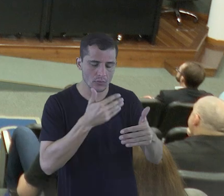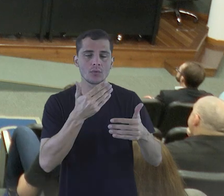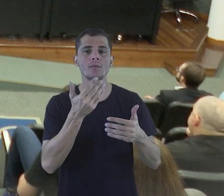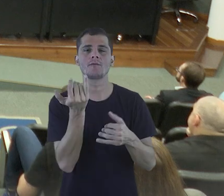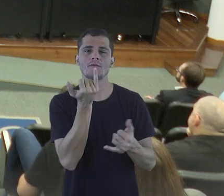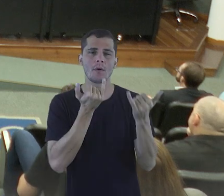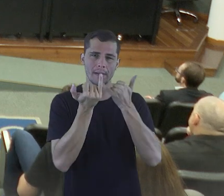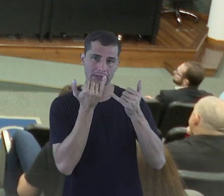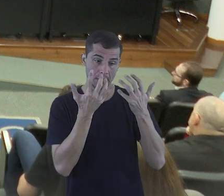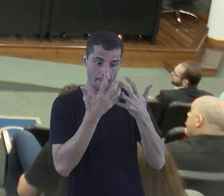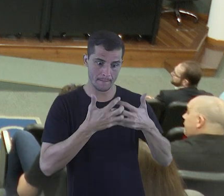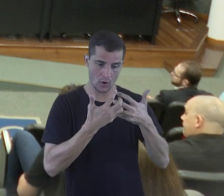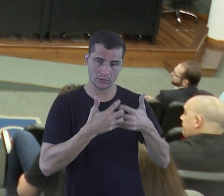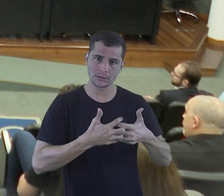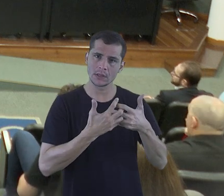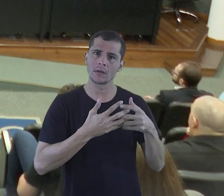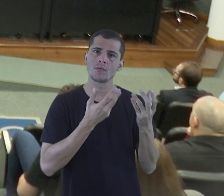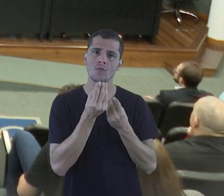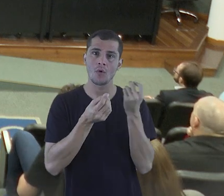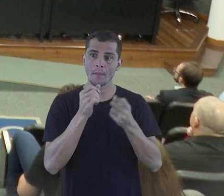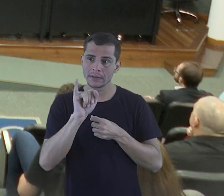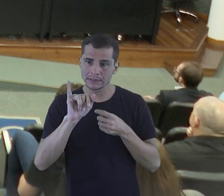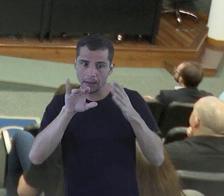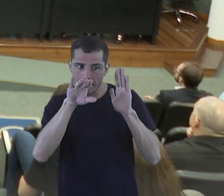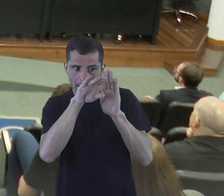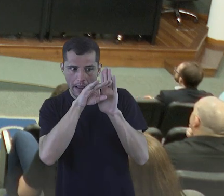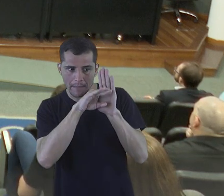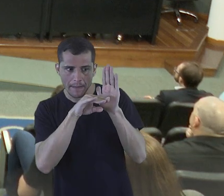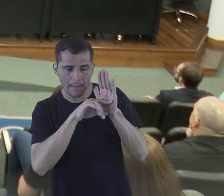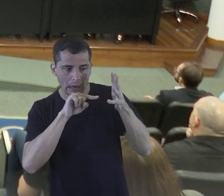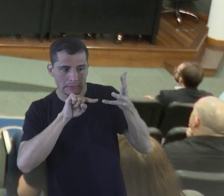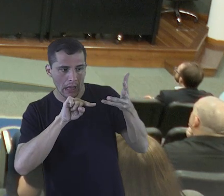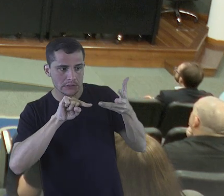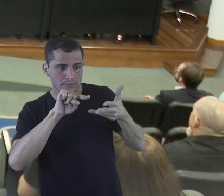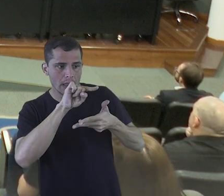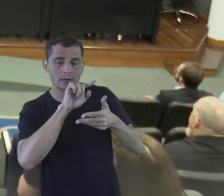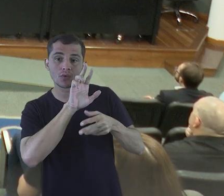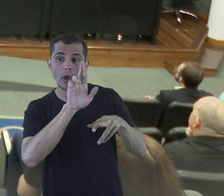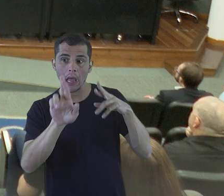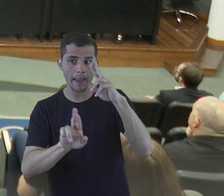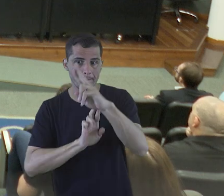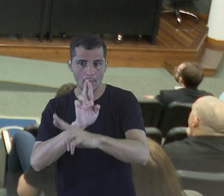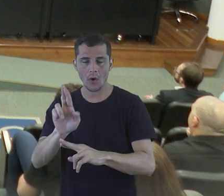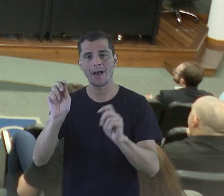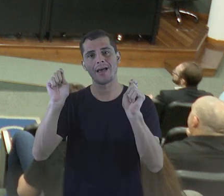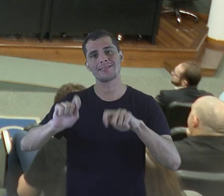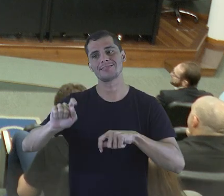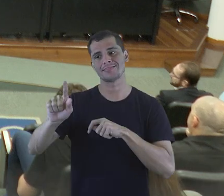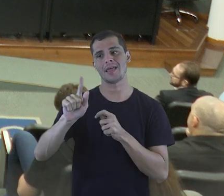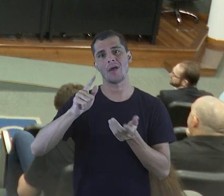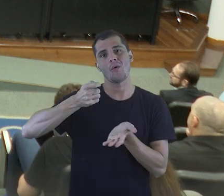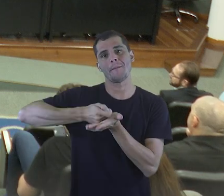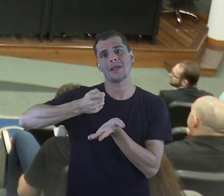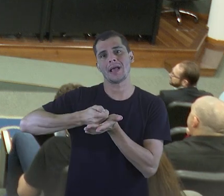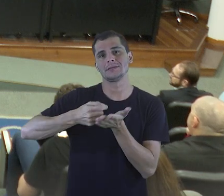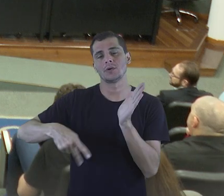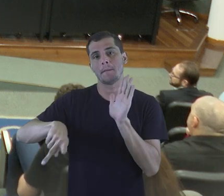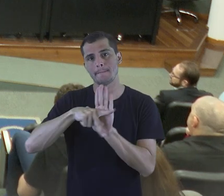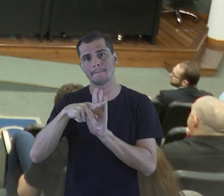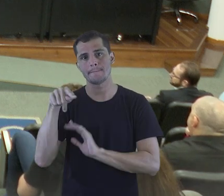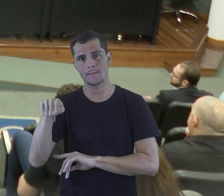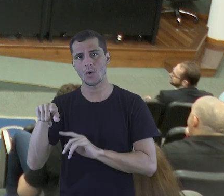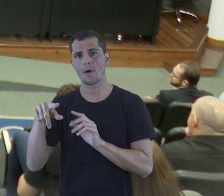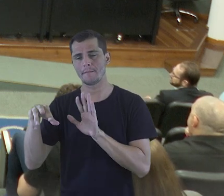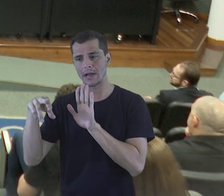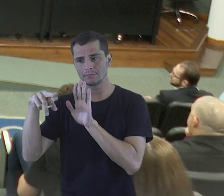informações de tratamento respondido todos esses aspectos aqui você cumpre as obrigações daquilo